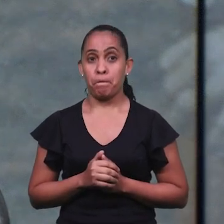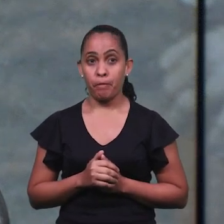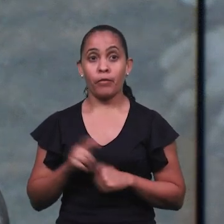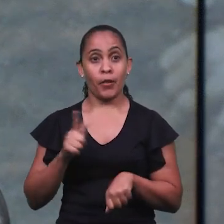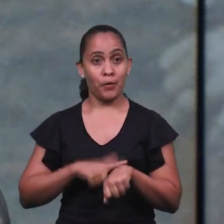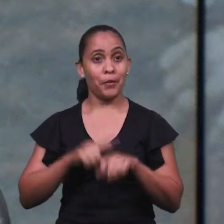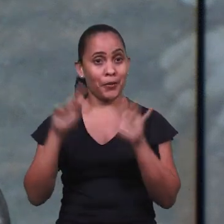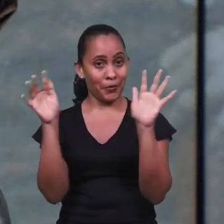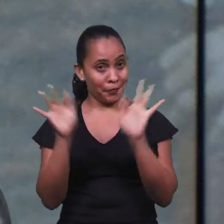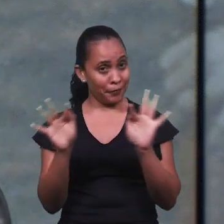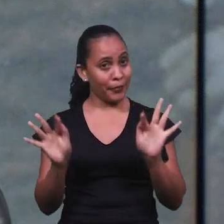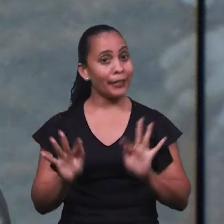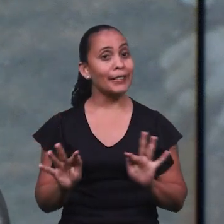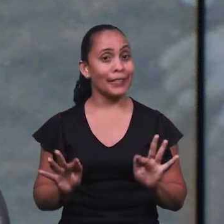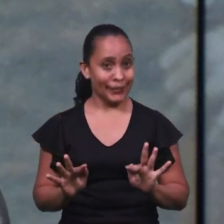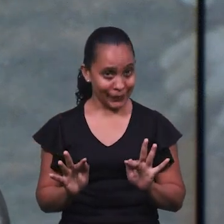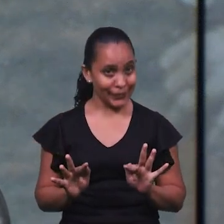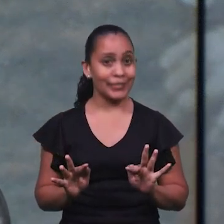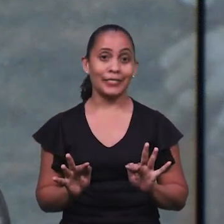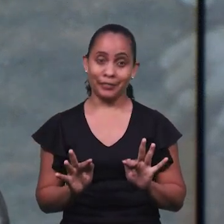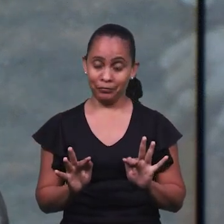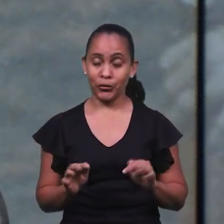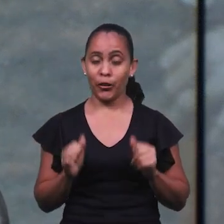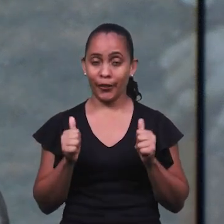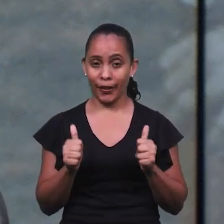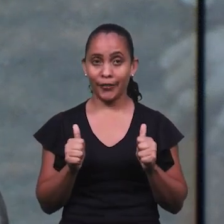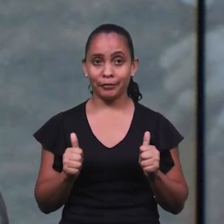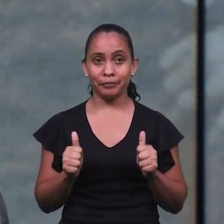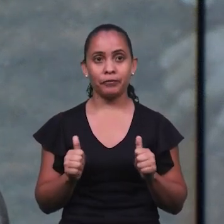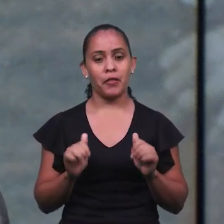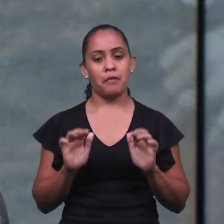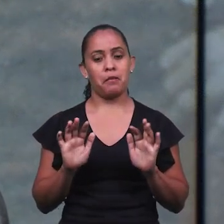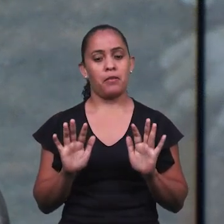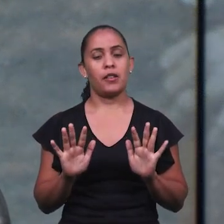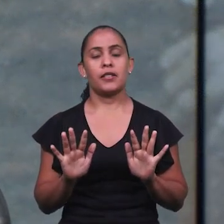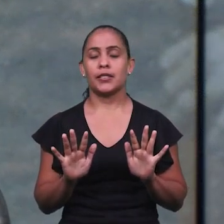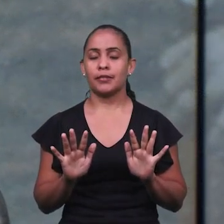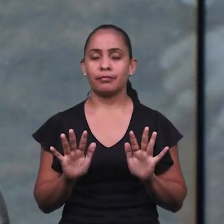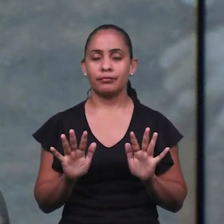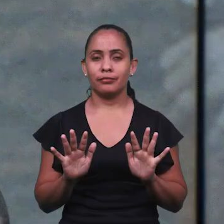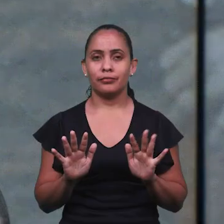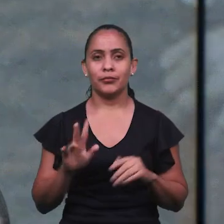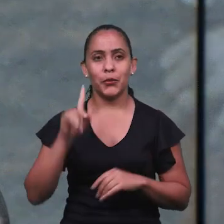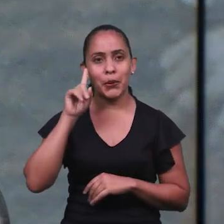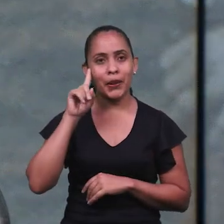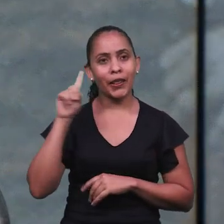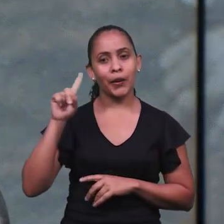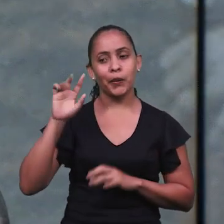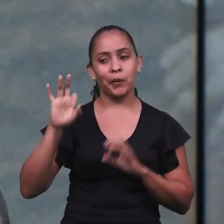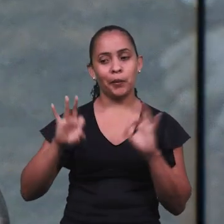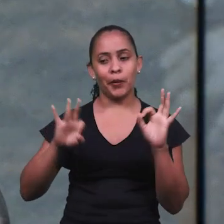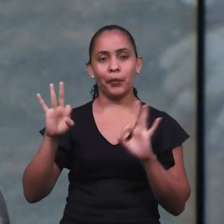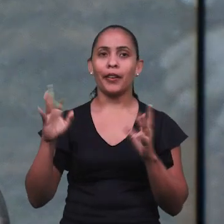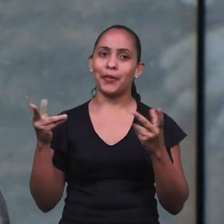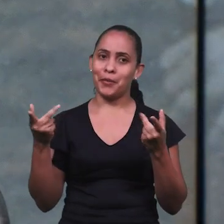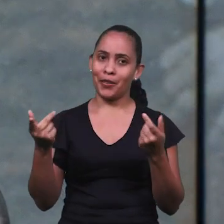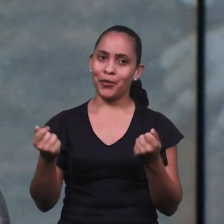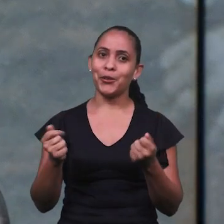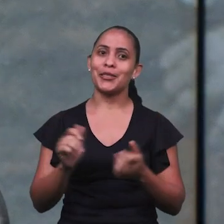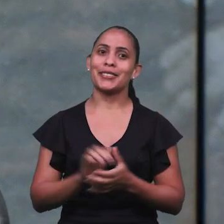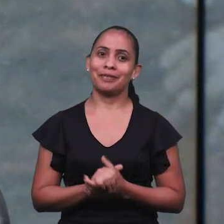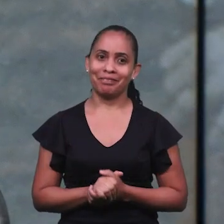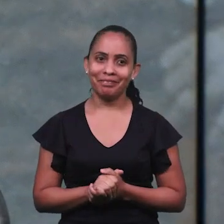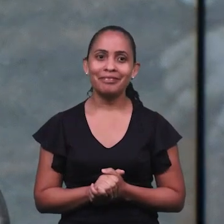que momento feliz que a pessoa eventualmente está passando, tá tudo certo. Mas o que Deus tem nos dado é